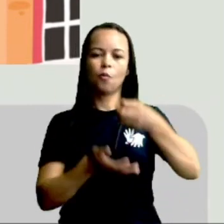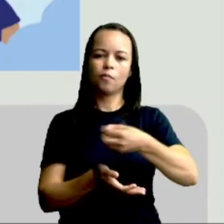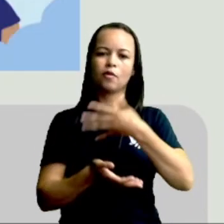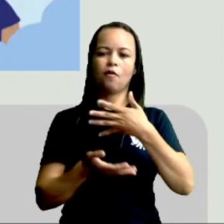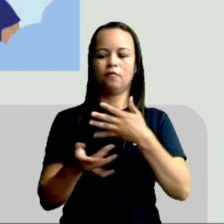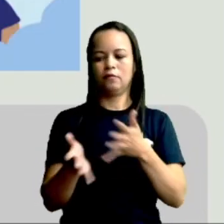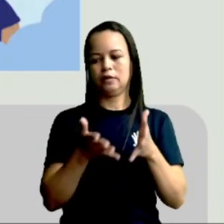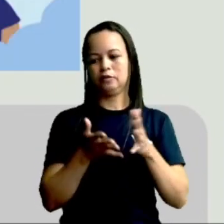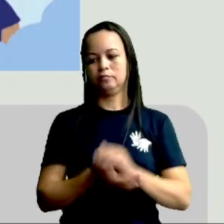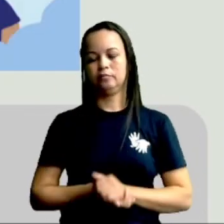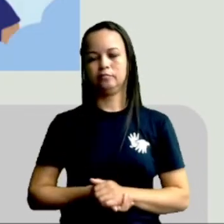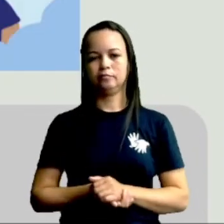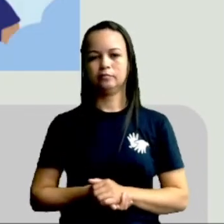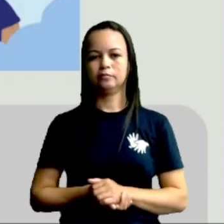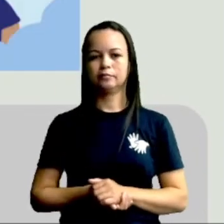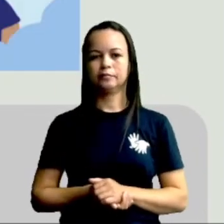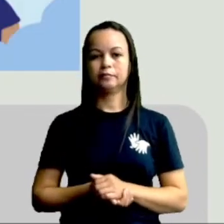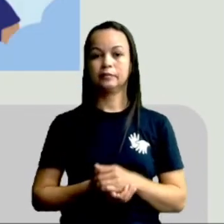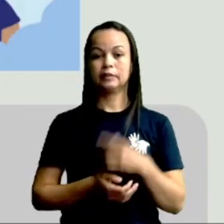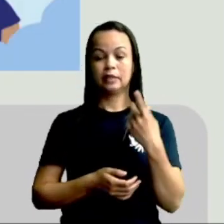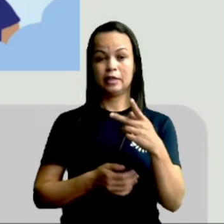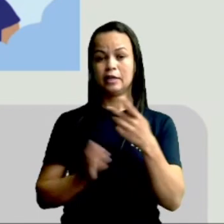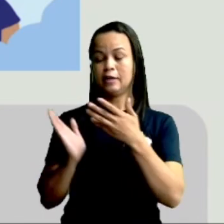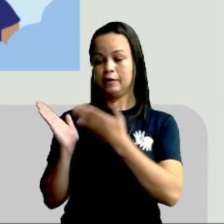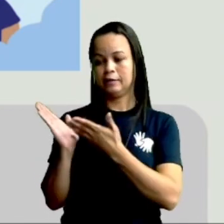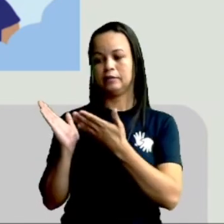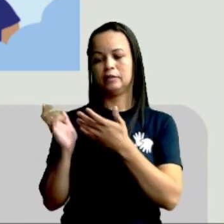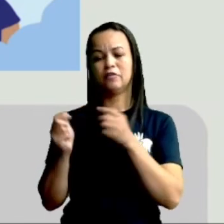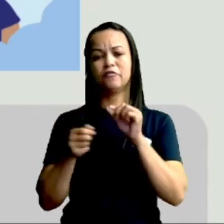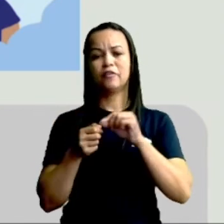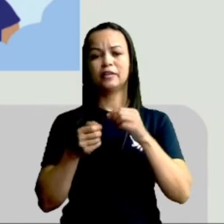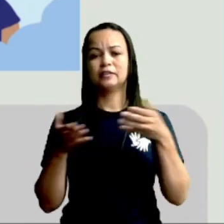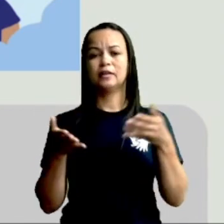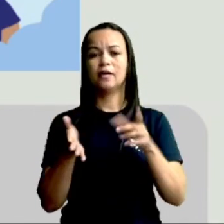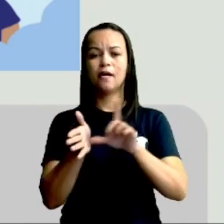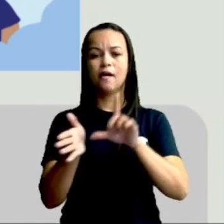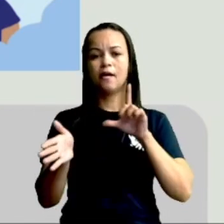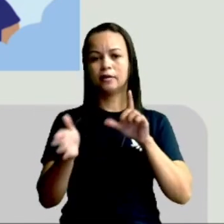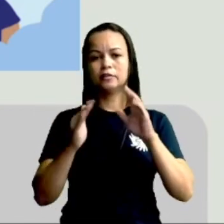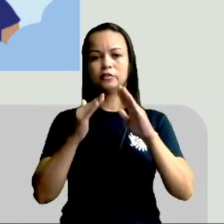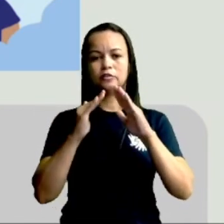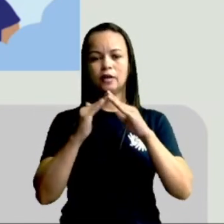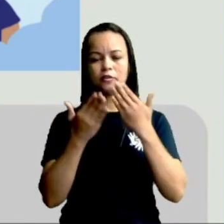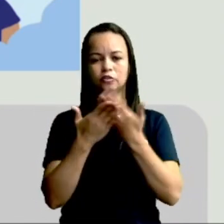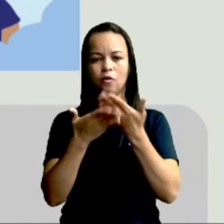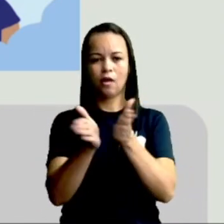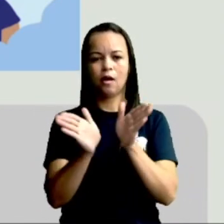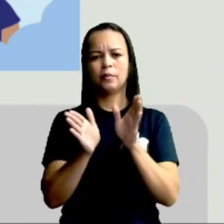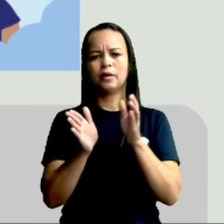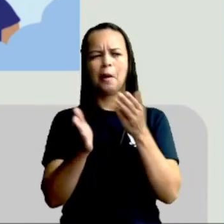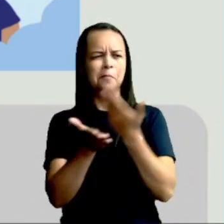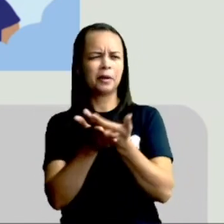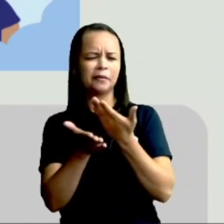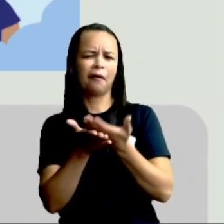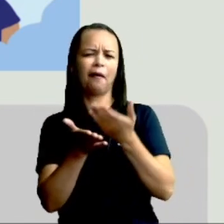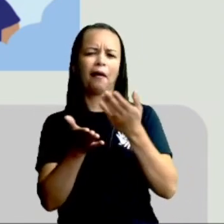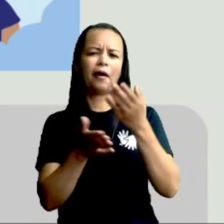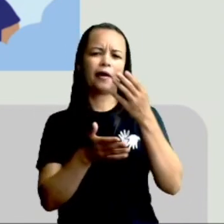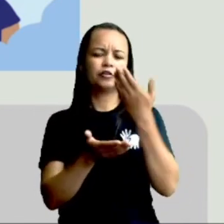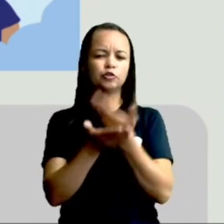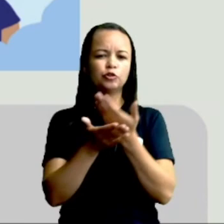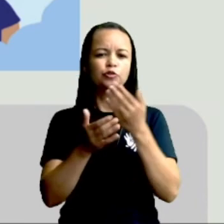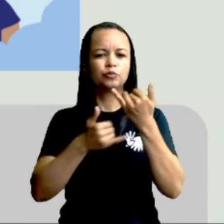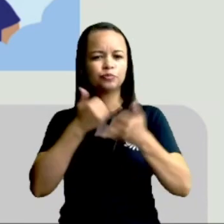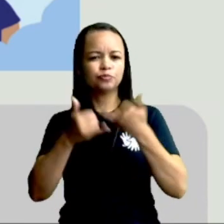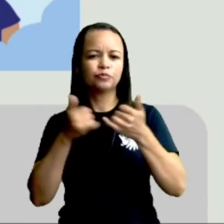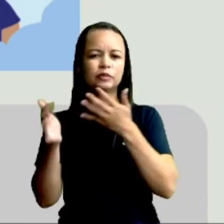ficou bem. E aqui, ó, o que é que a gente vai fazer antes da escola abrir? Brincar, estudar, se alimentar bem,